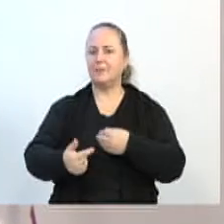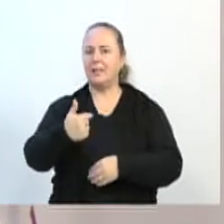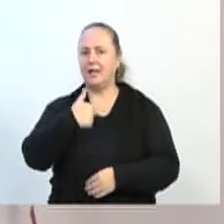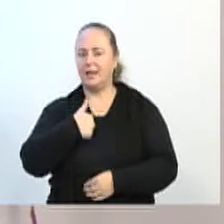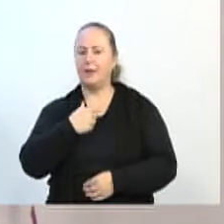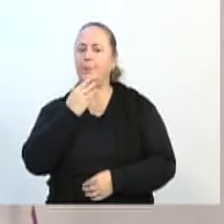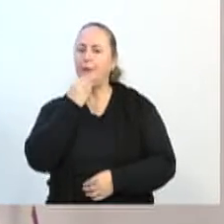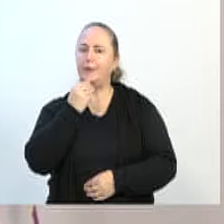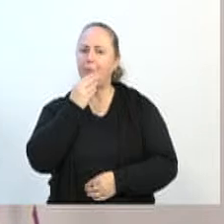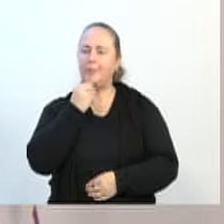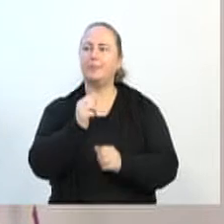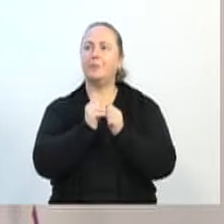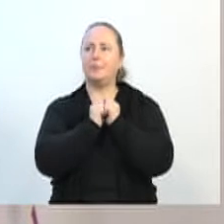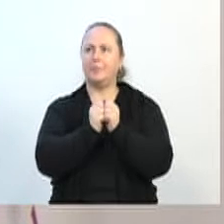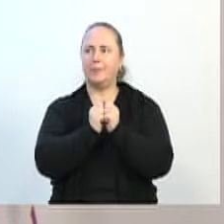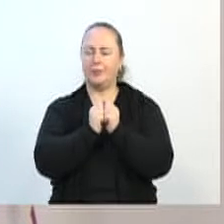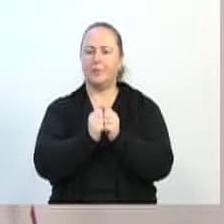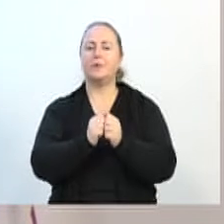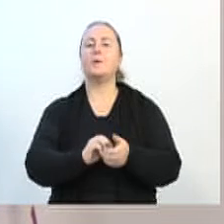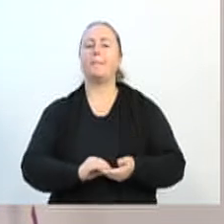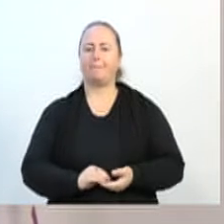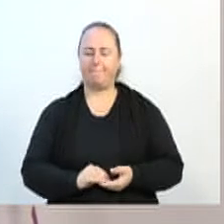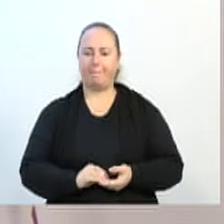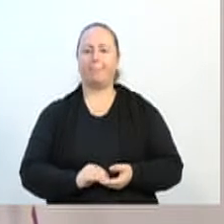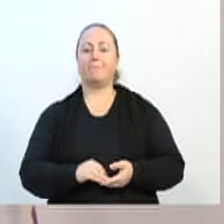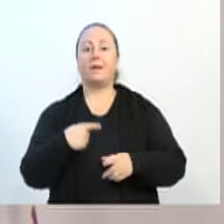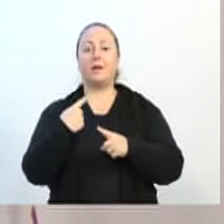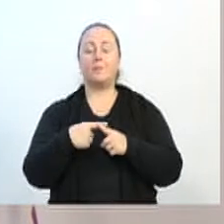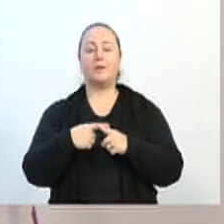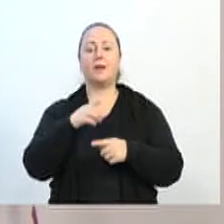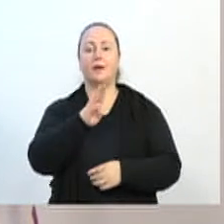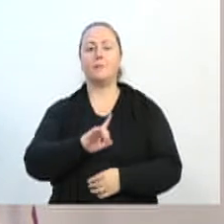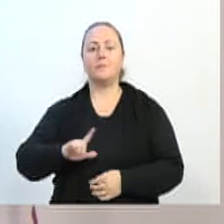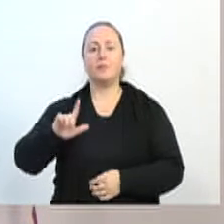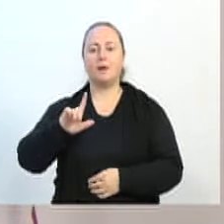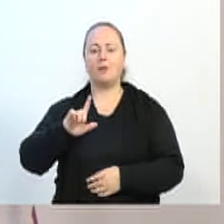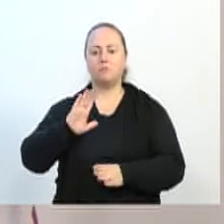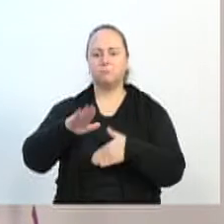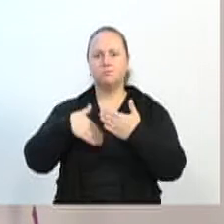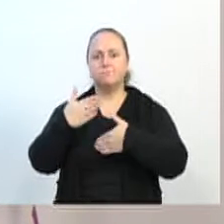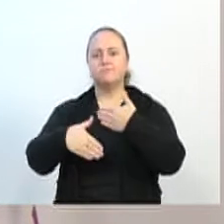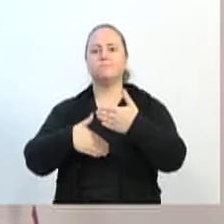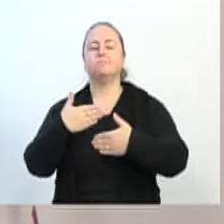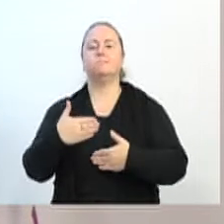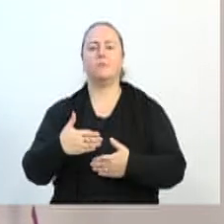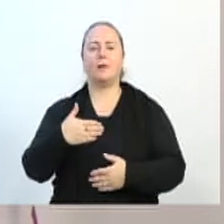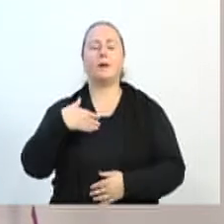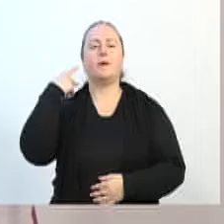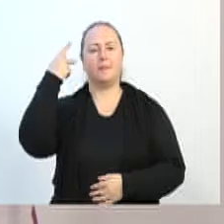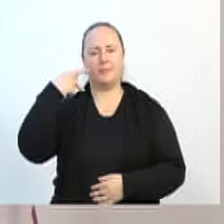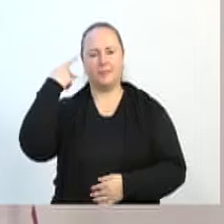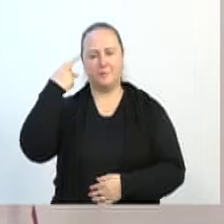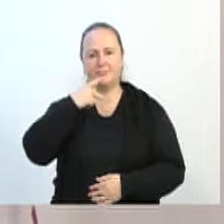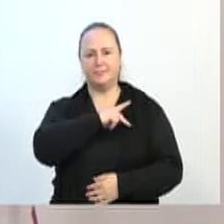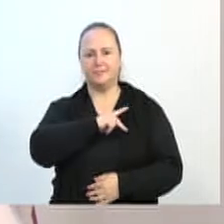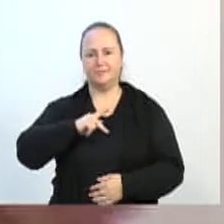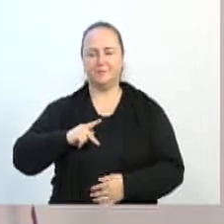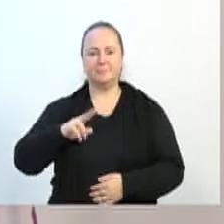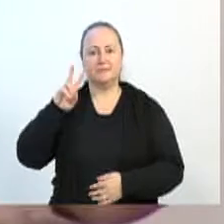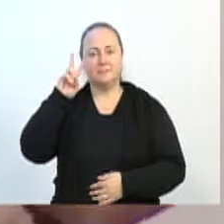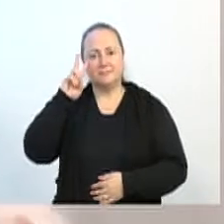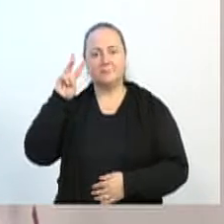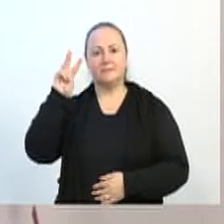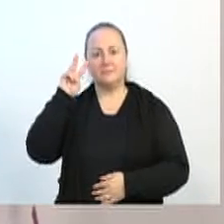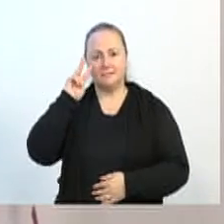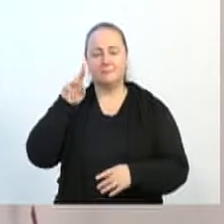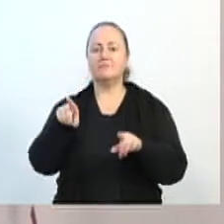Bruno, onde a nossa cidade deu um passo importante nas políticas públicas de bem-estar animal. Foi realizado segunda e terça, está